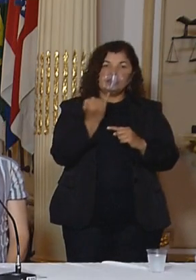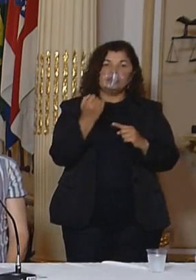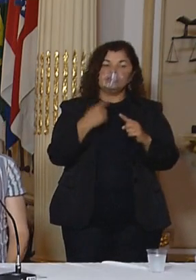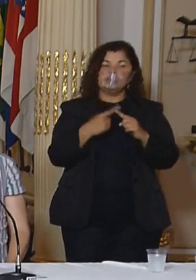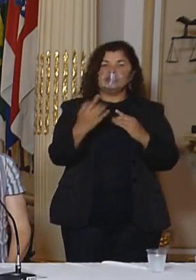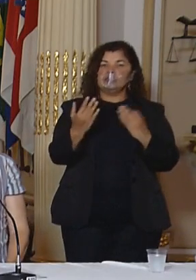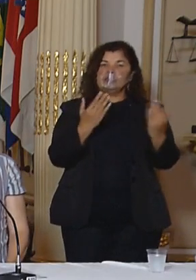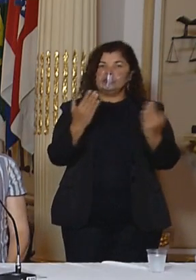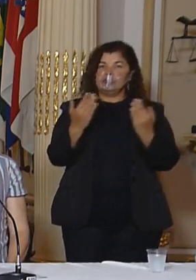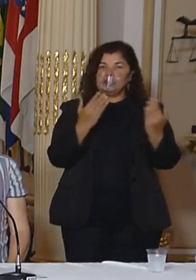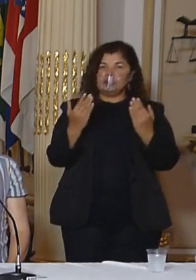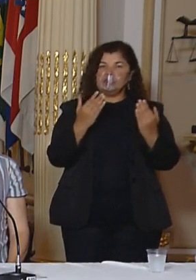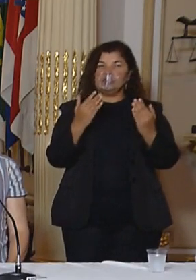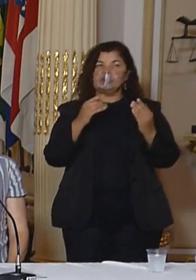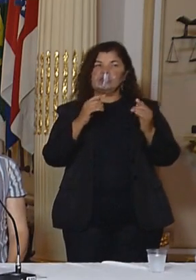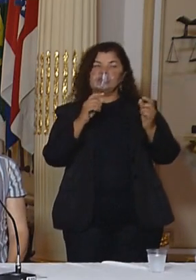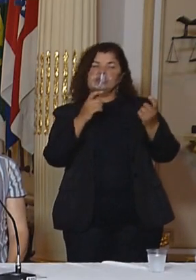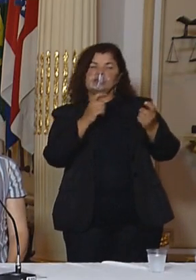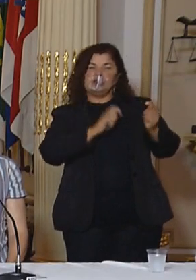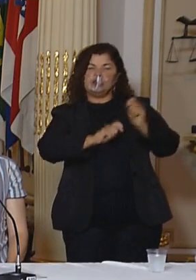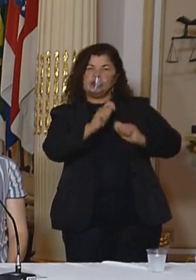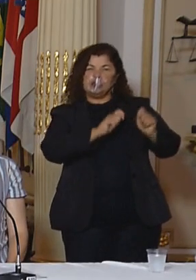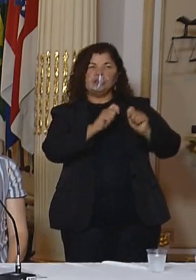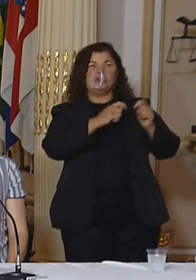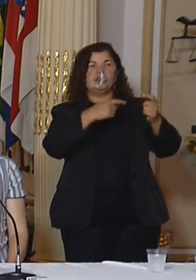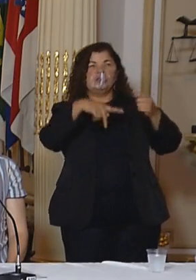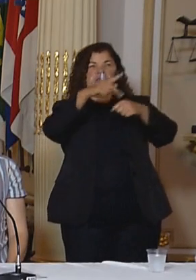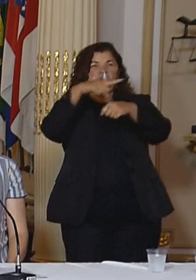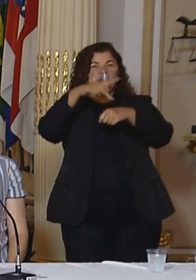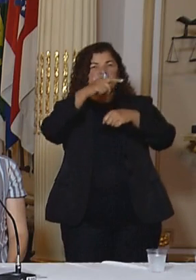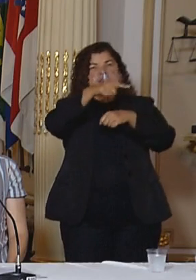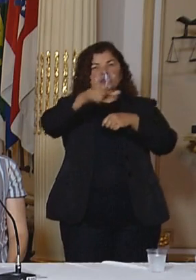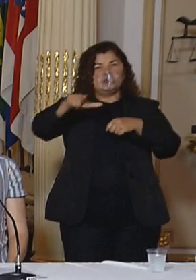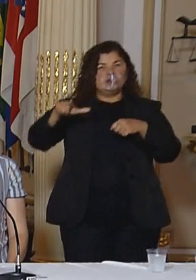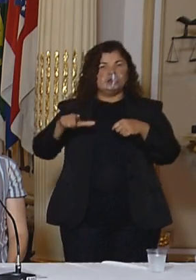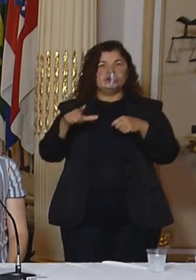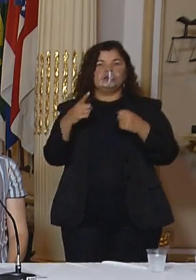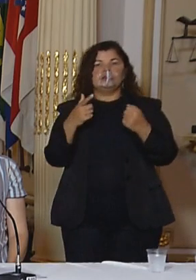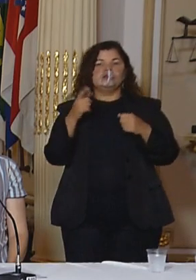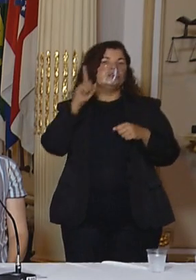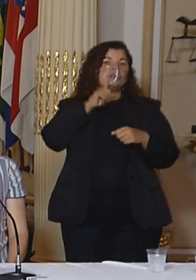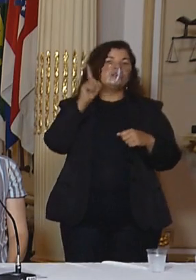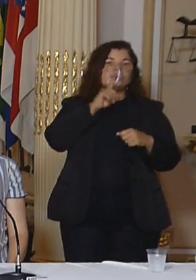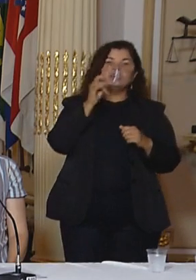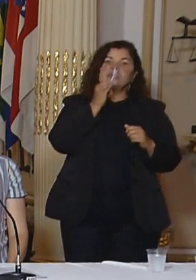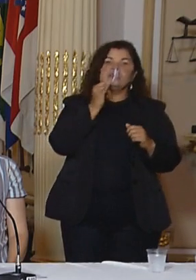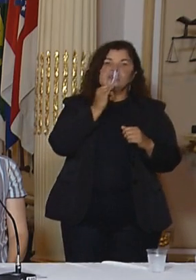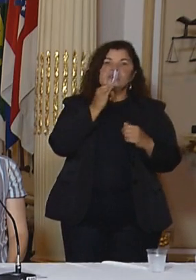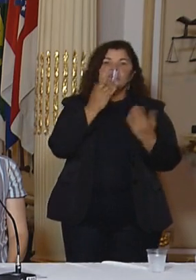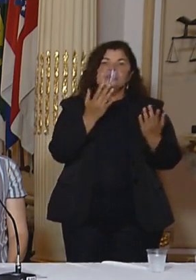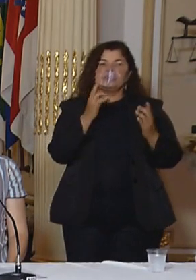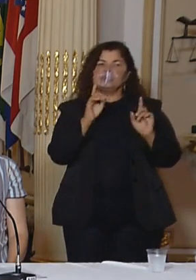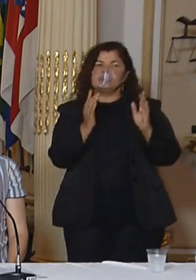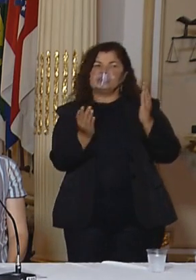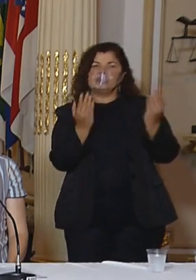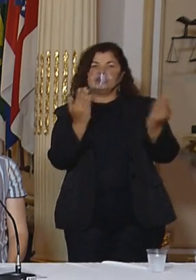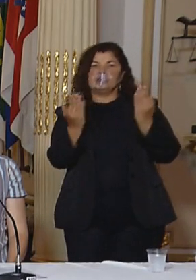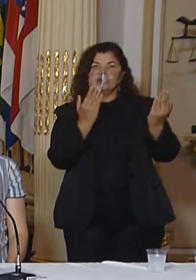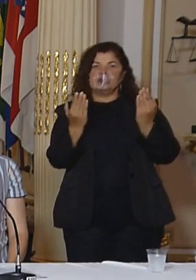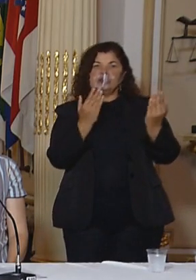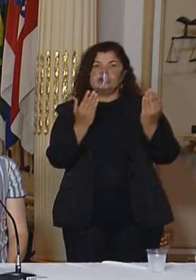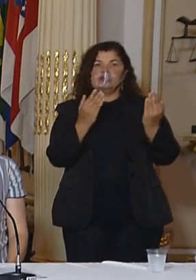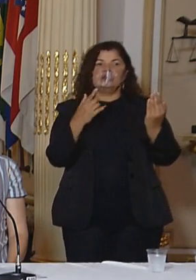a algumas potências econômicas, é pouco, quando se compara com os Estados Unidos, que praticamente consumiu todas